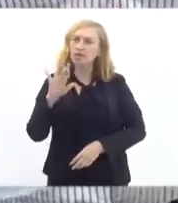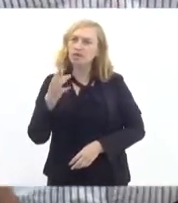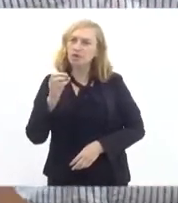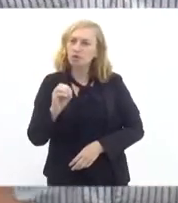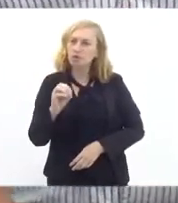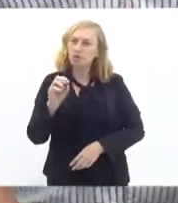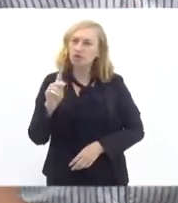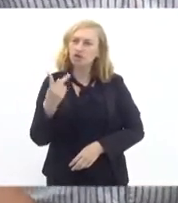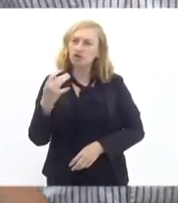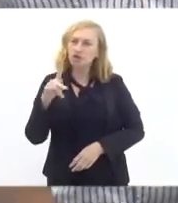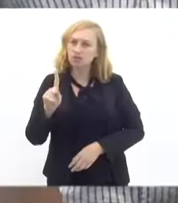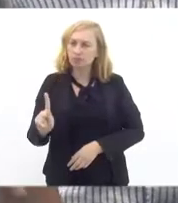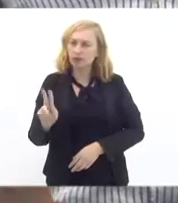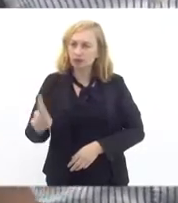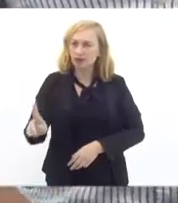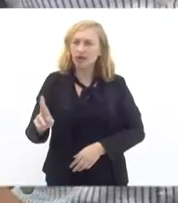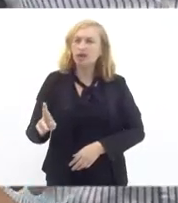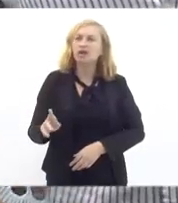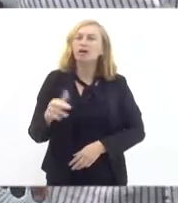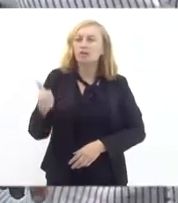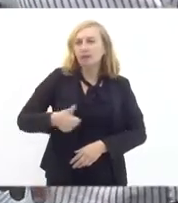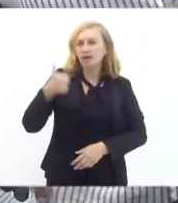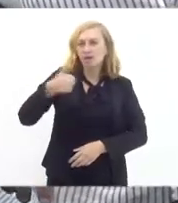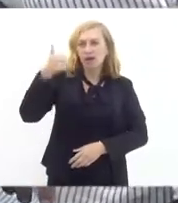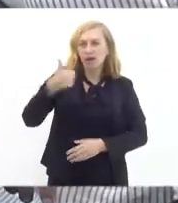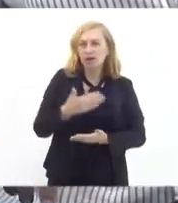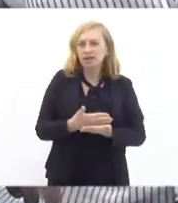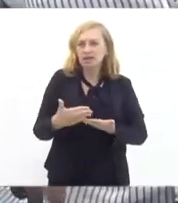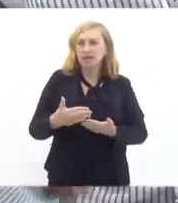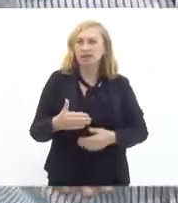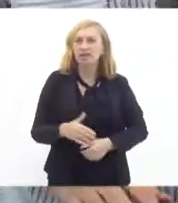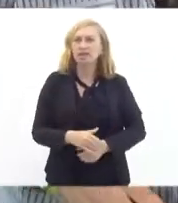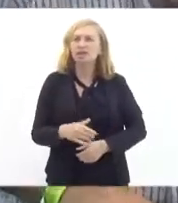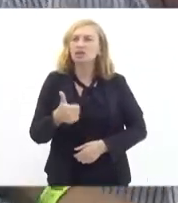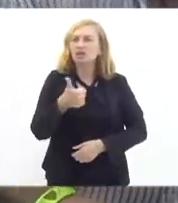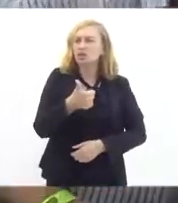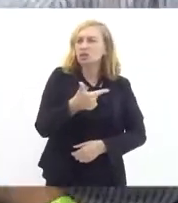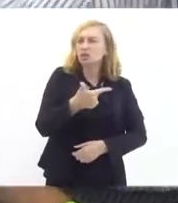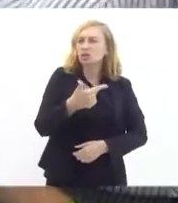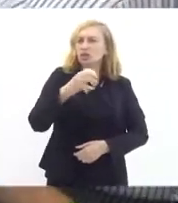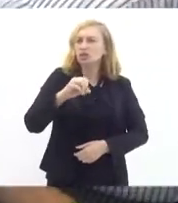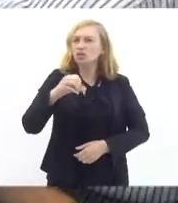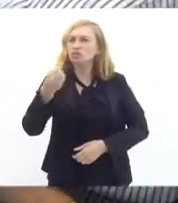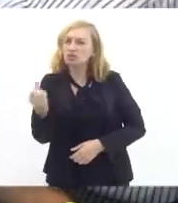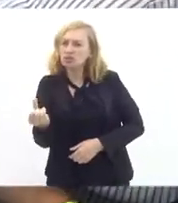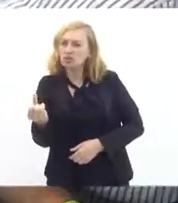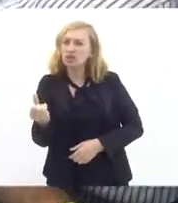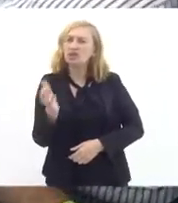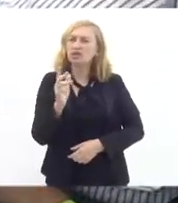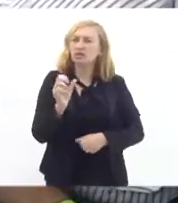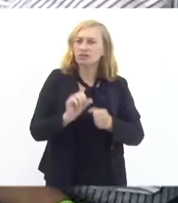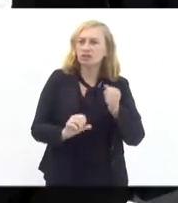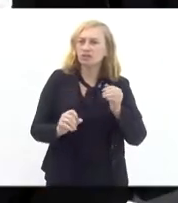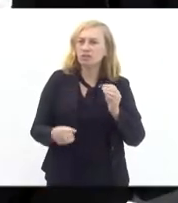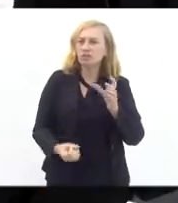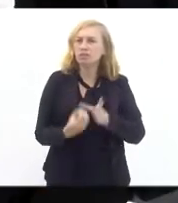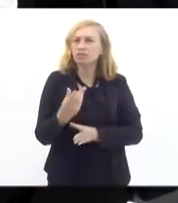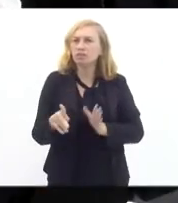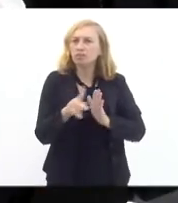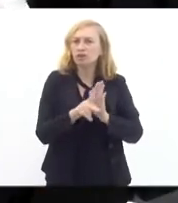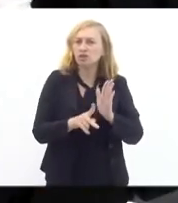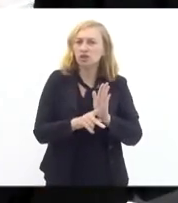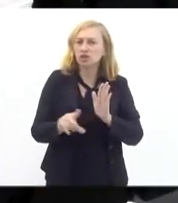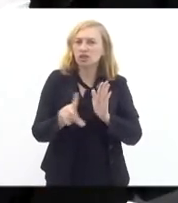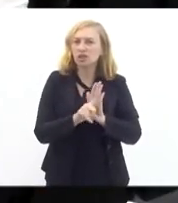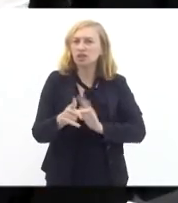que isso já começa a melhorar a questão. Em 2006, eu e a Mariange fizemos um projeto de lei, né? Precisamos de um deputado.